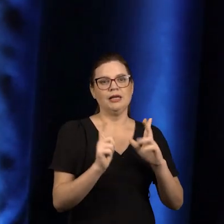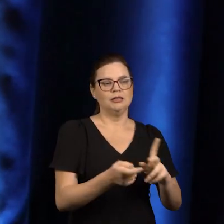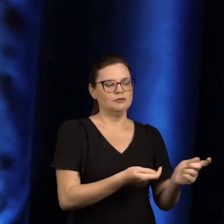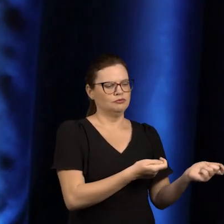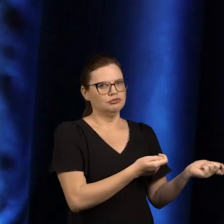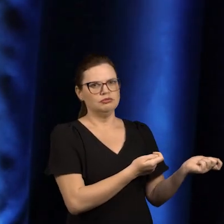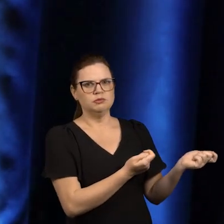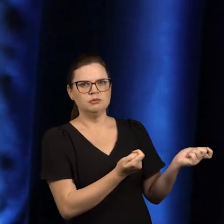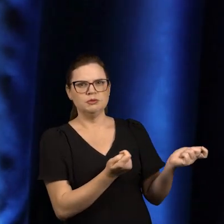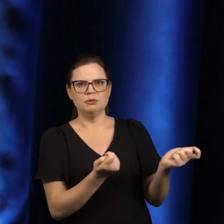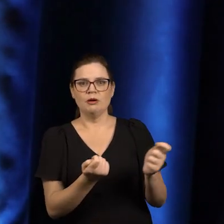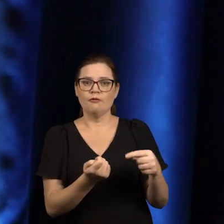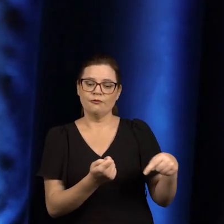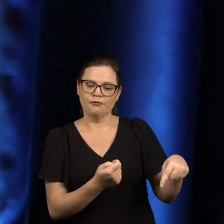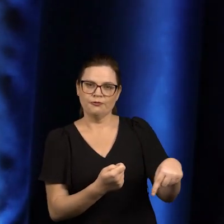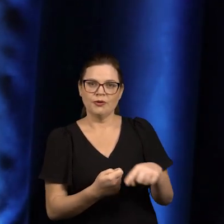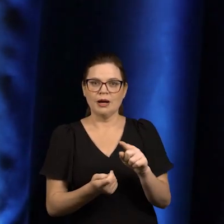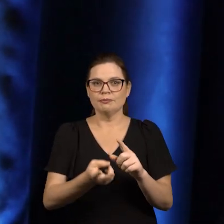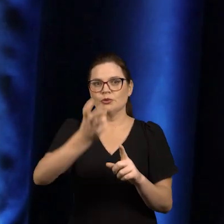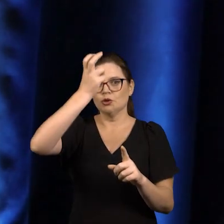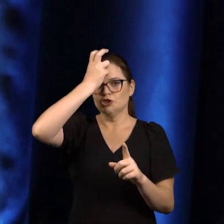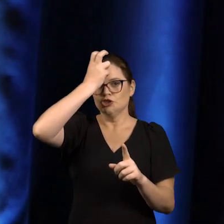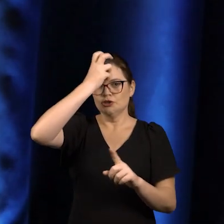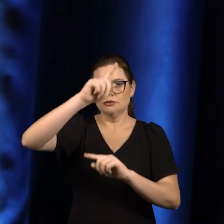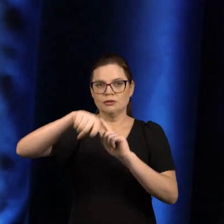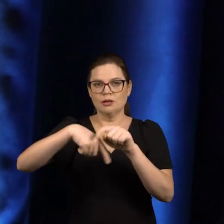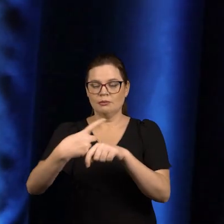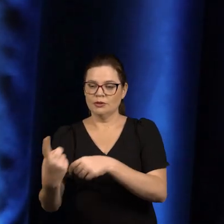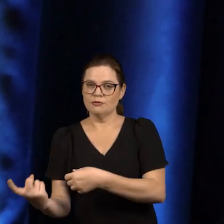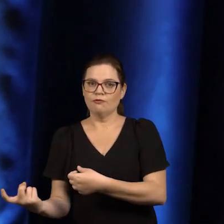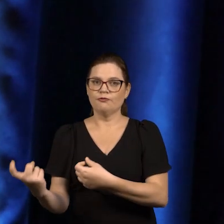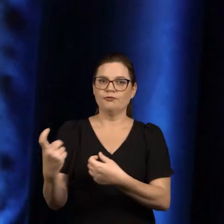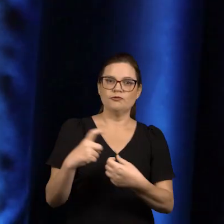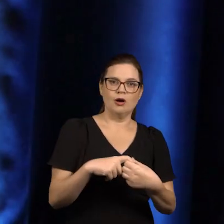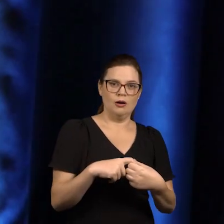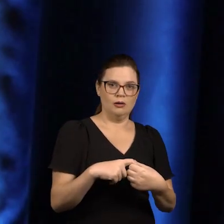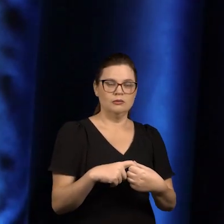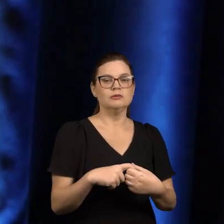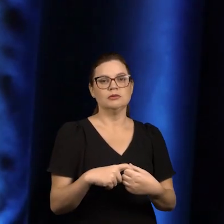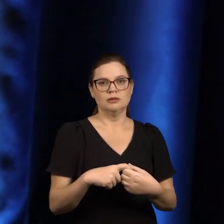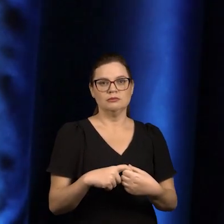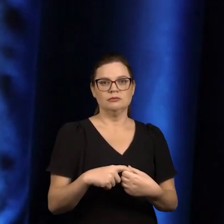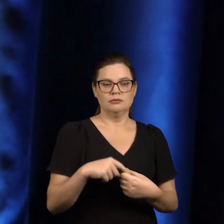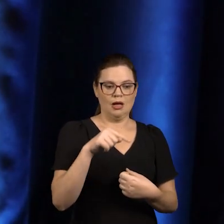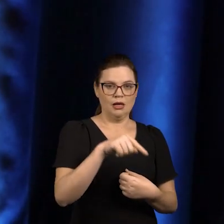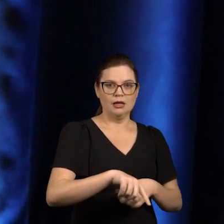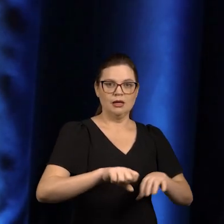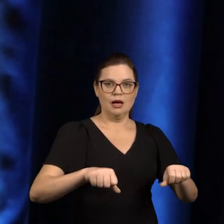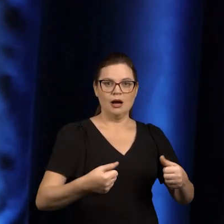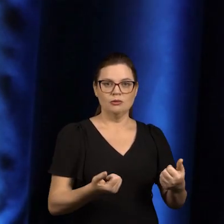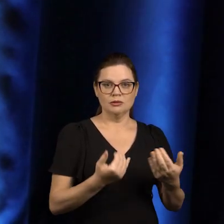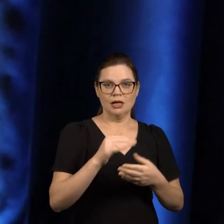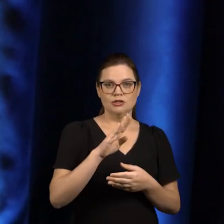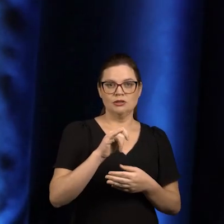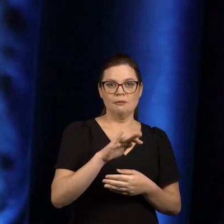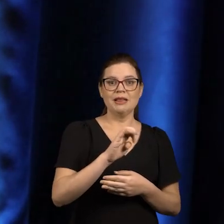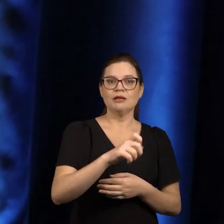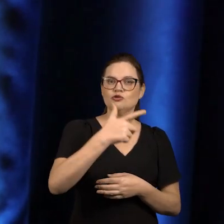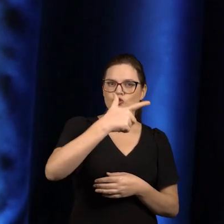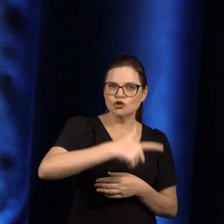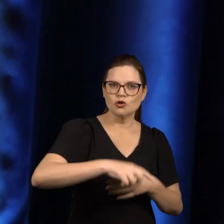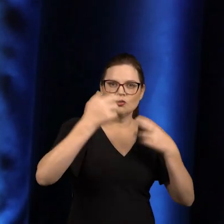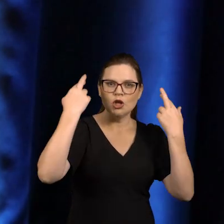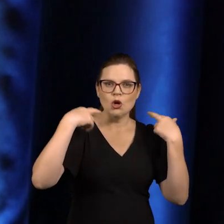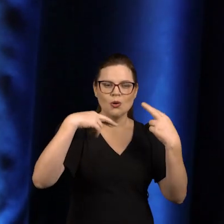alimento, mas ele retorna e volta a sacrificar segunda vez no altar de Betel, né?